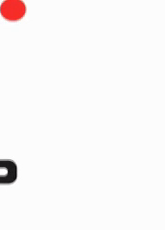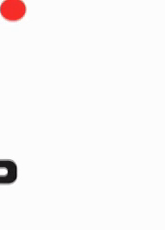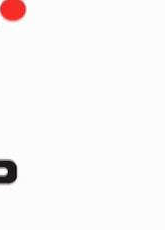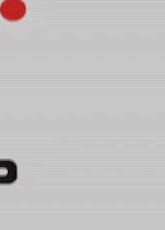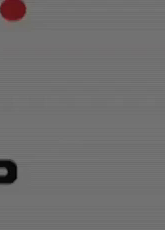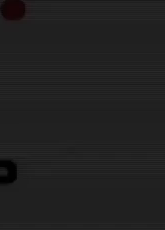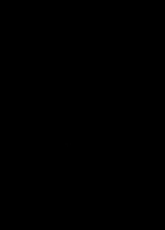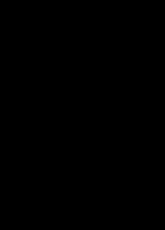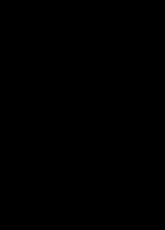A fotossíntese é um processo para a vida na Terra.